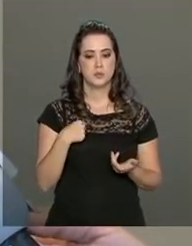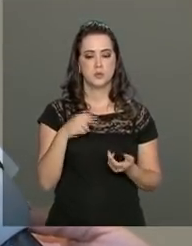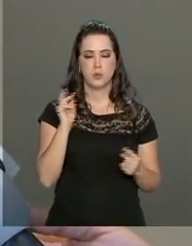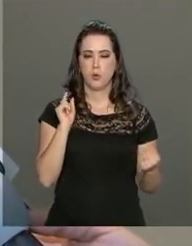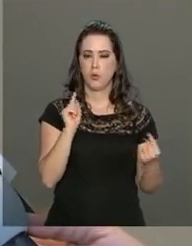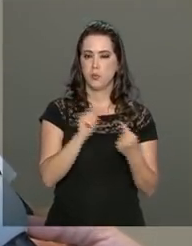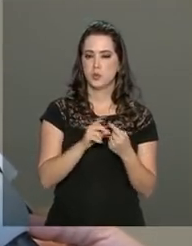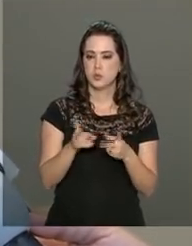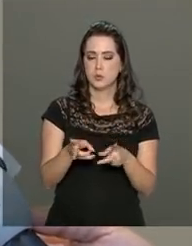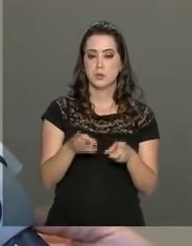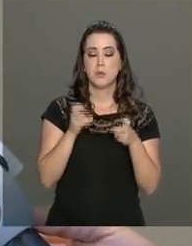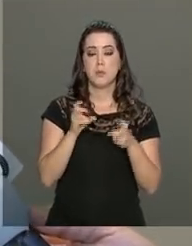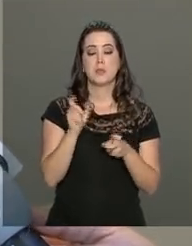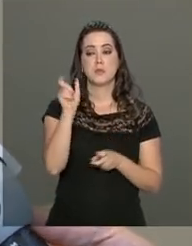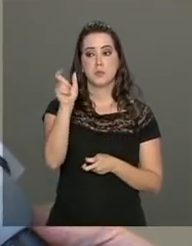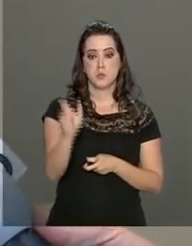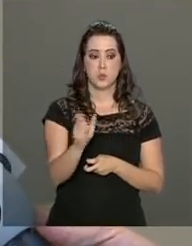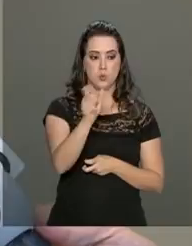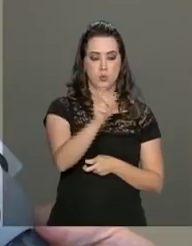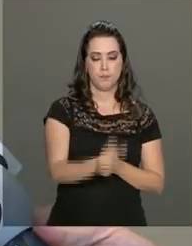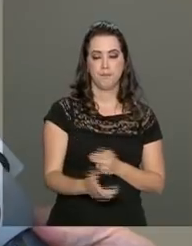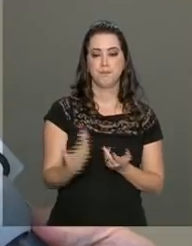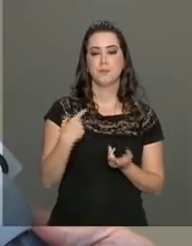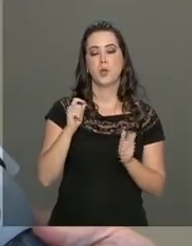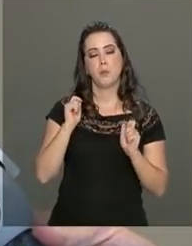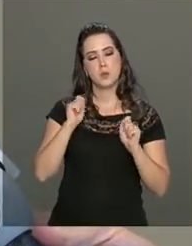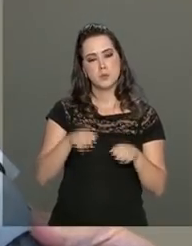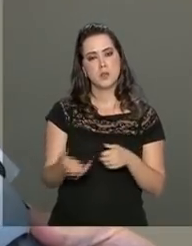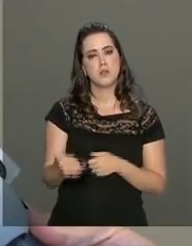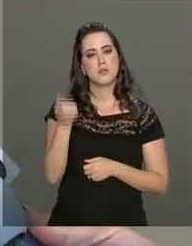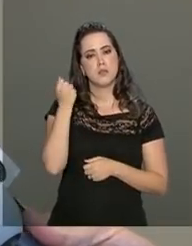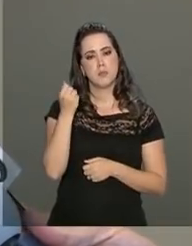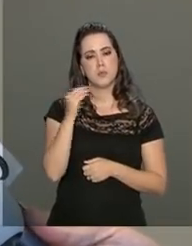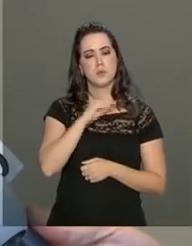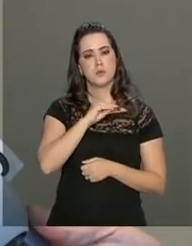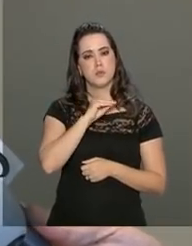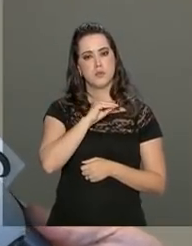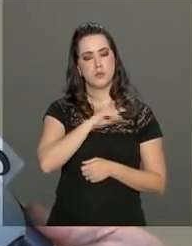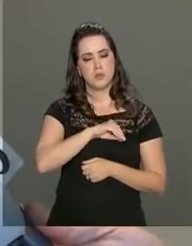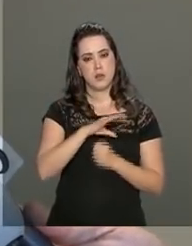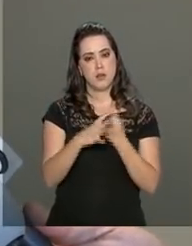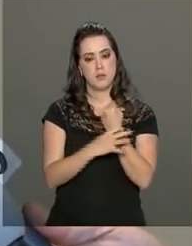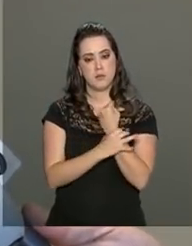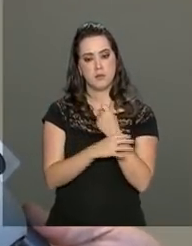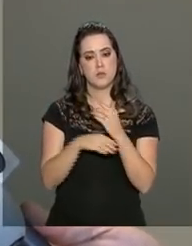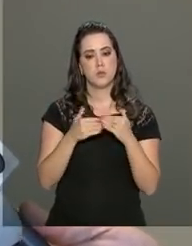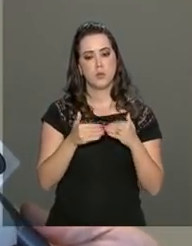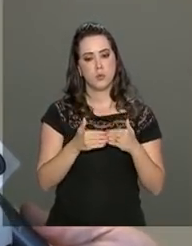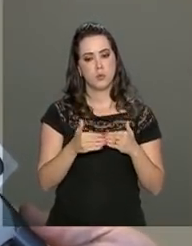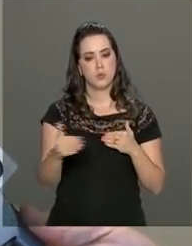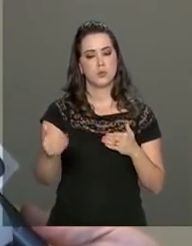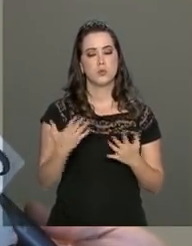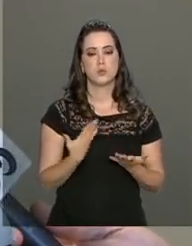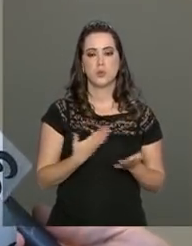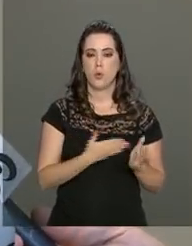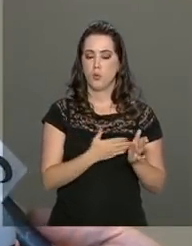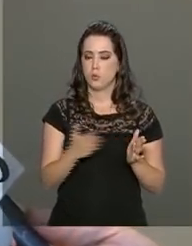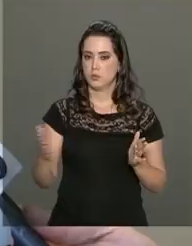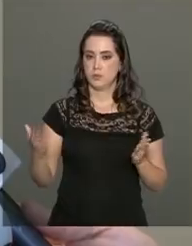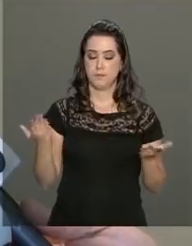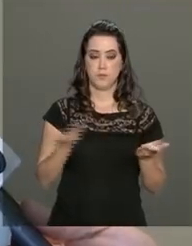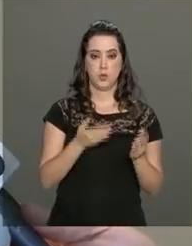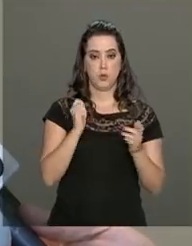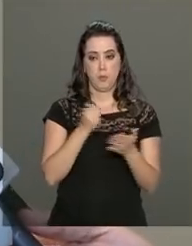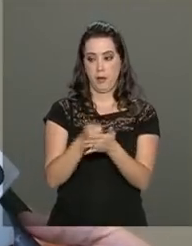Visa identificar se aqueles critérios que permitiram ele receber um seguro serão continuados eles ainda persistem no